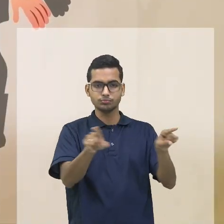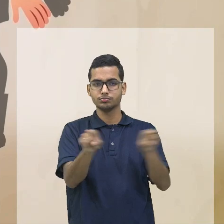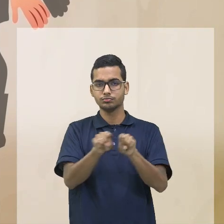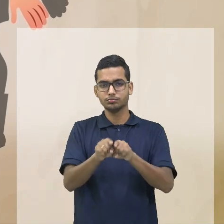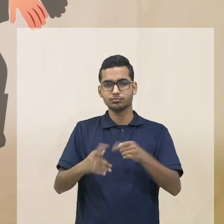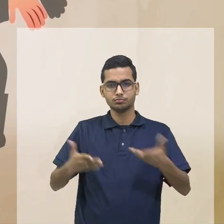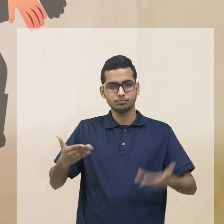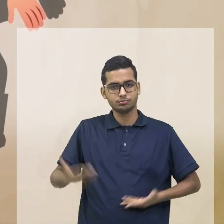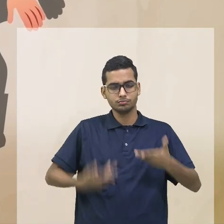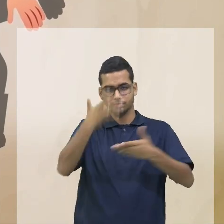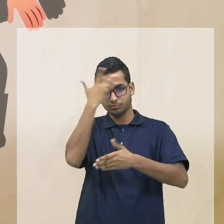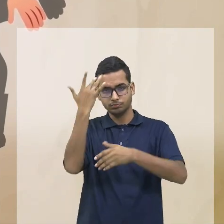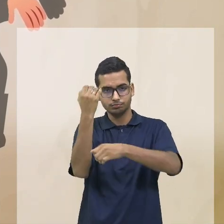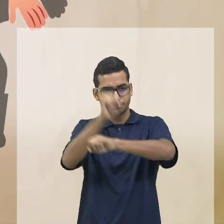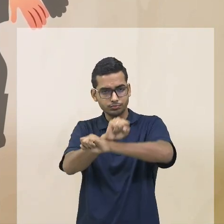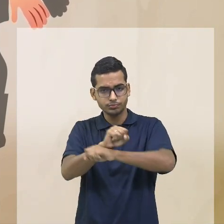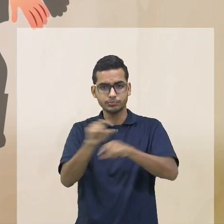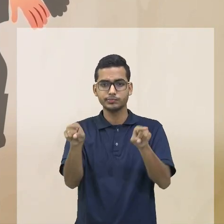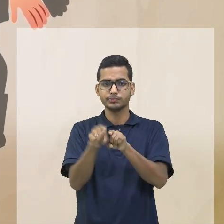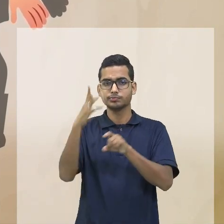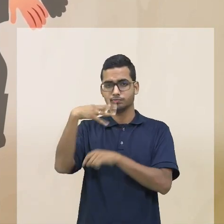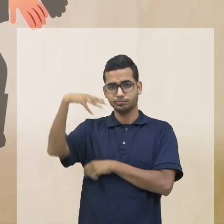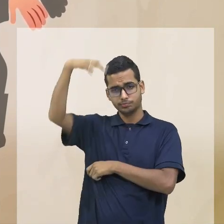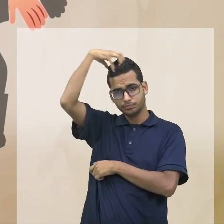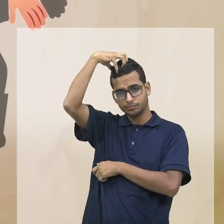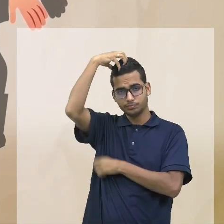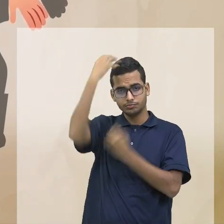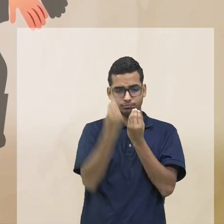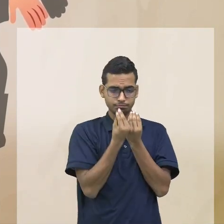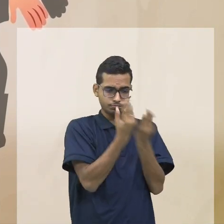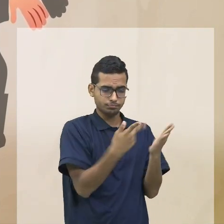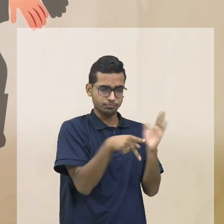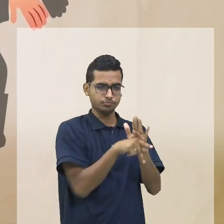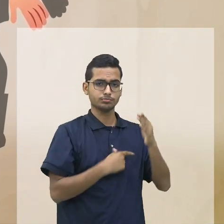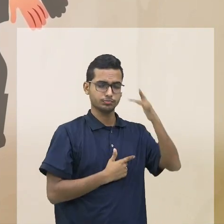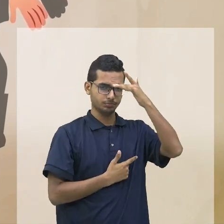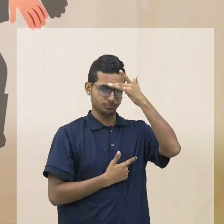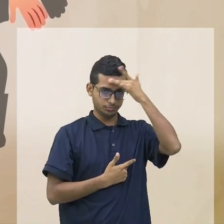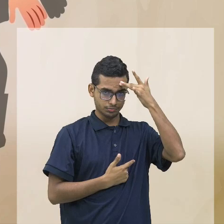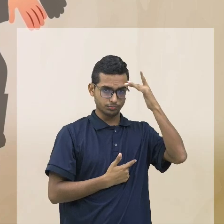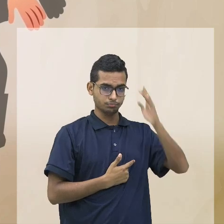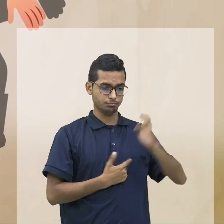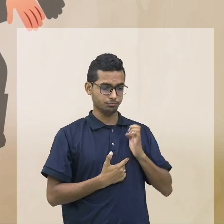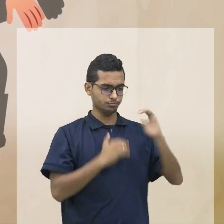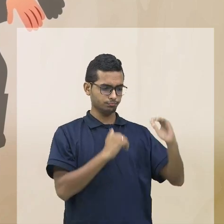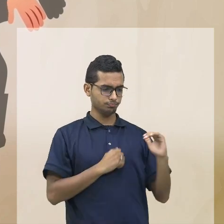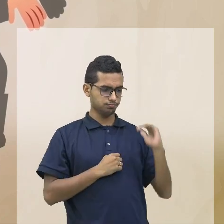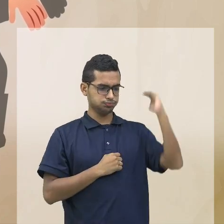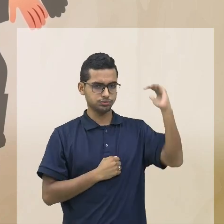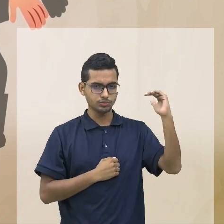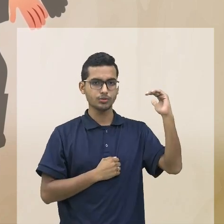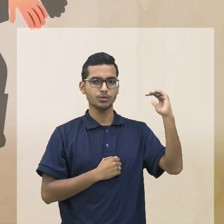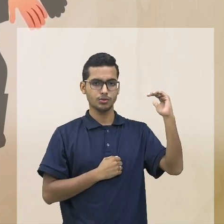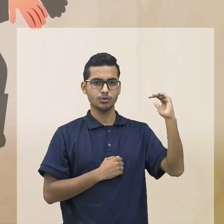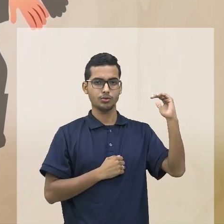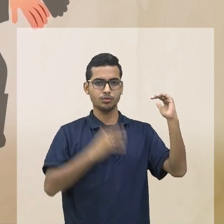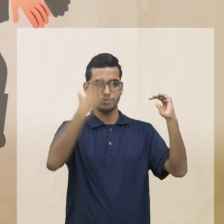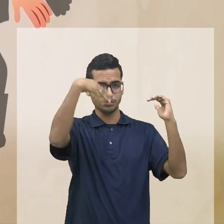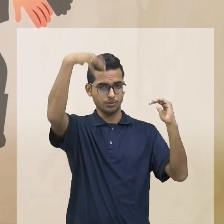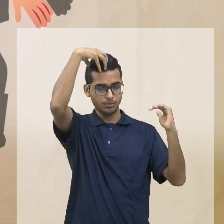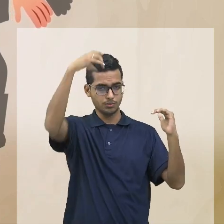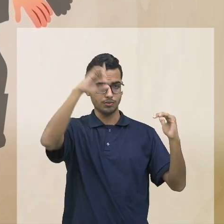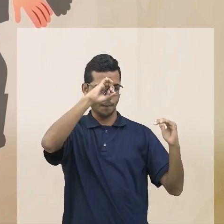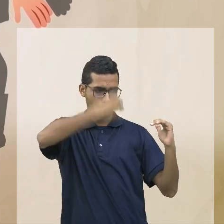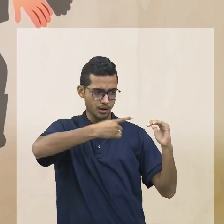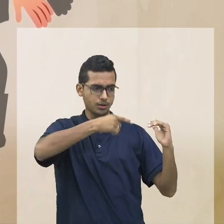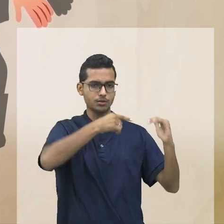Aqui observamos o rei concedendo terras ao nobre, estabelecendo uma relação na qual o rei se torna o suzerano e o